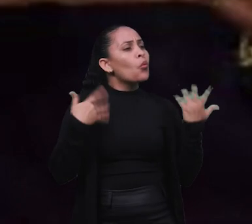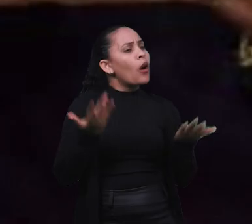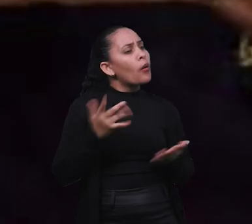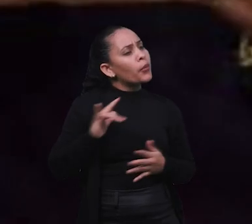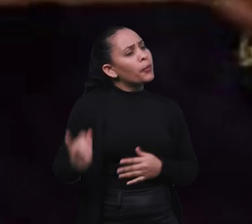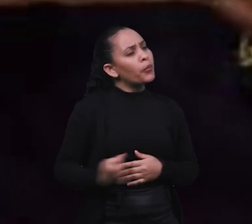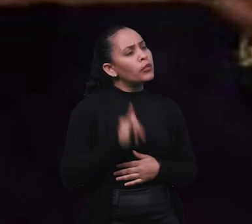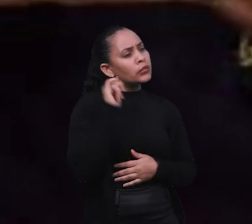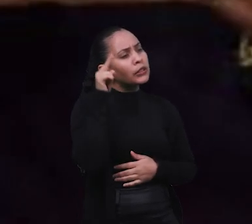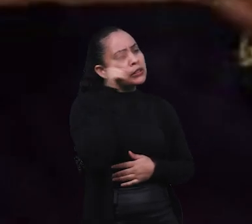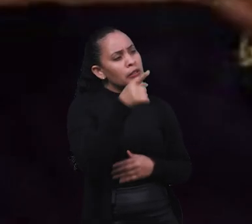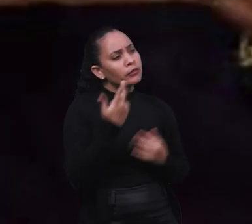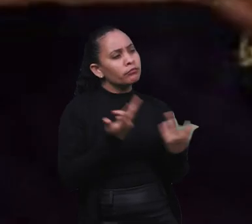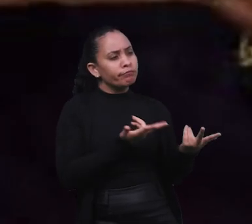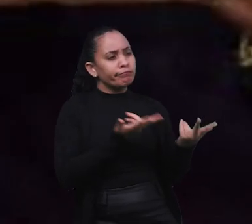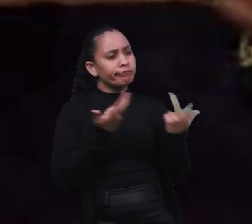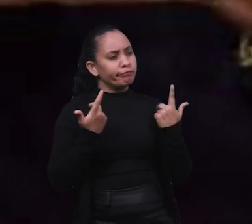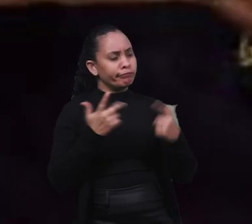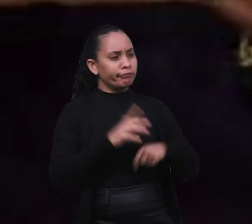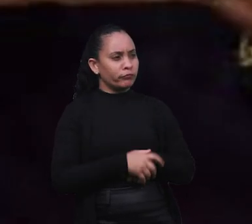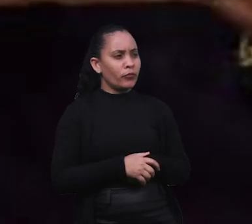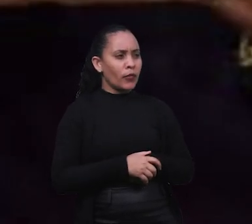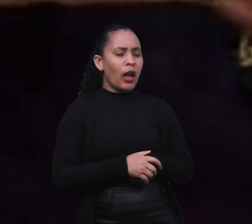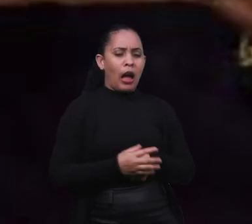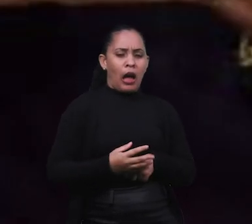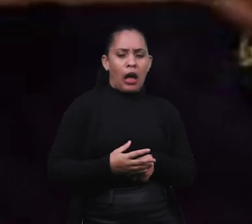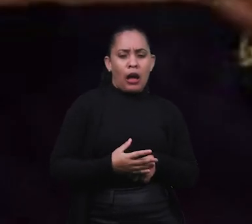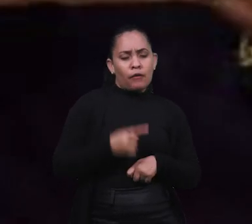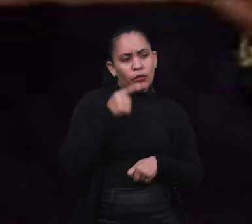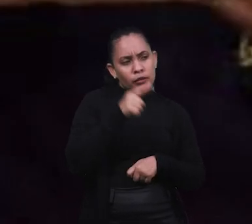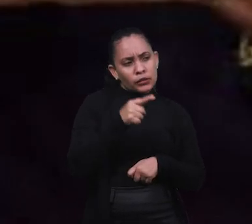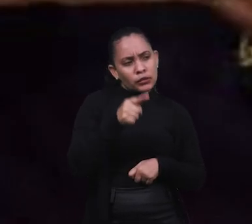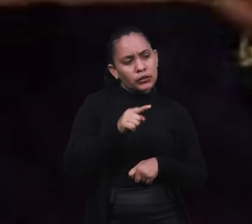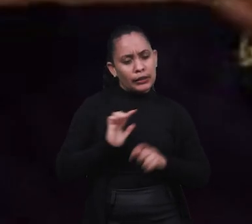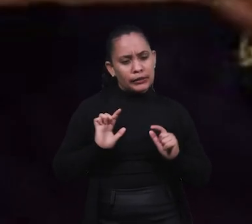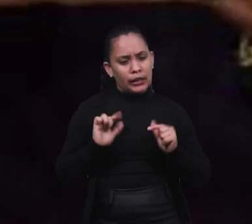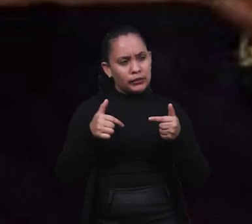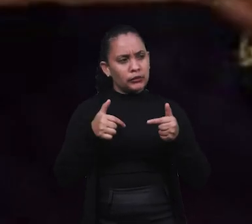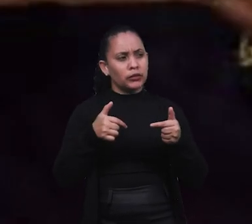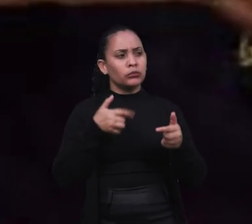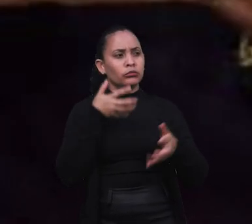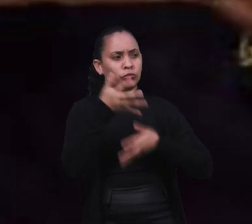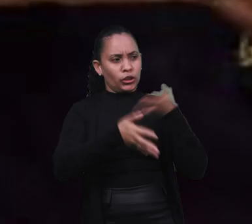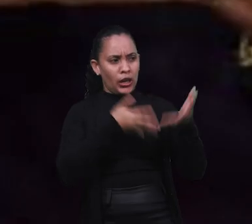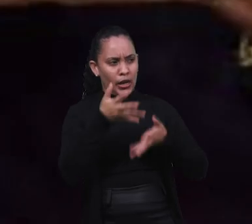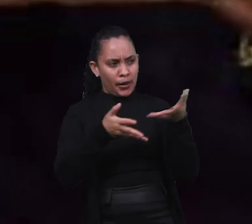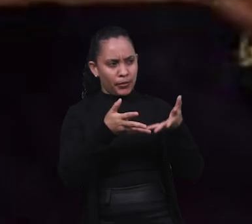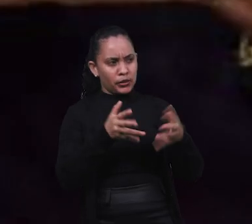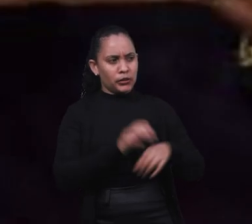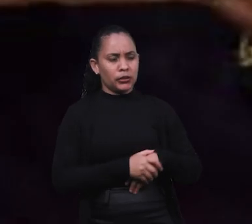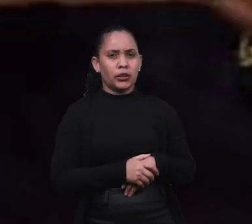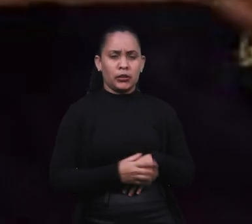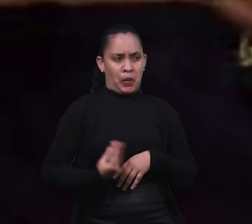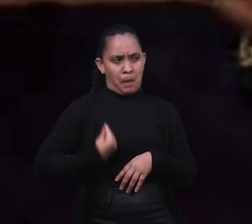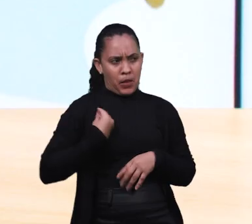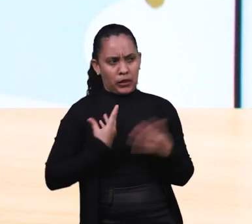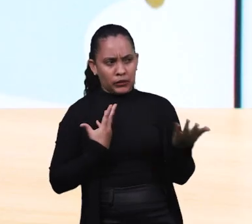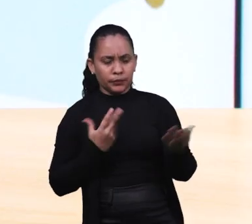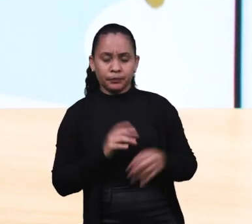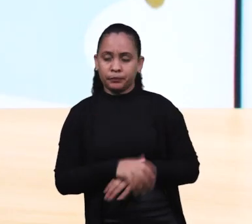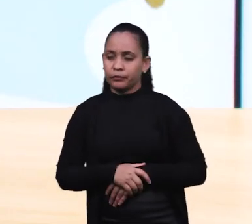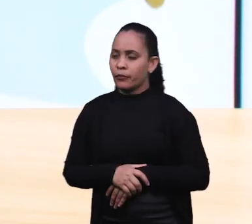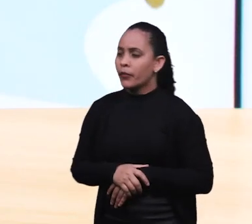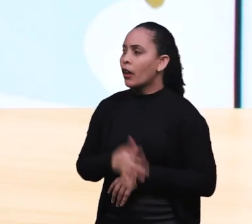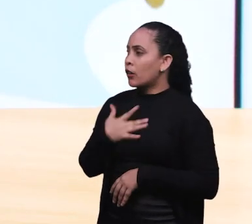importância você vê na presença da Libra nesses espaços? acho essencial a presença